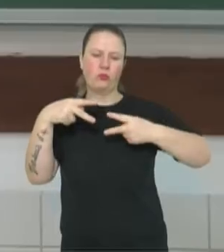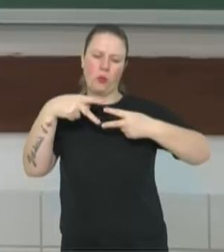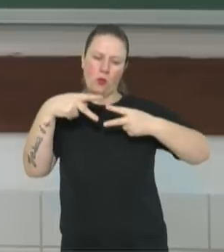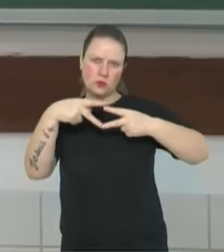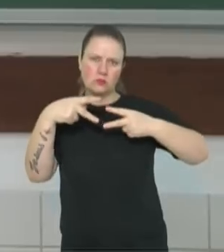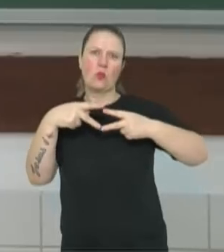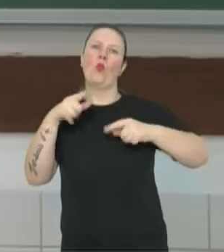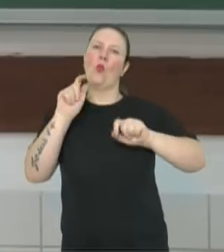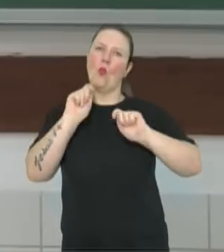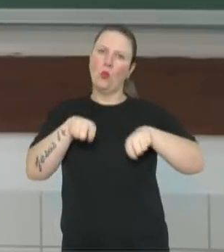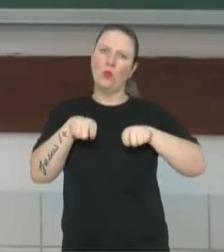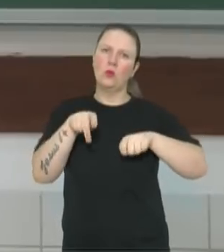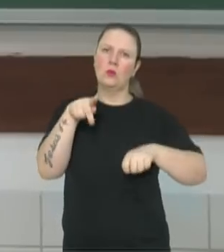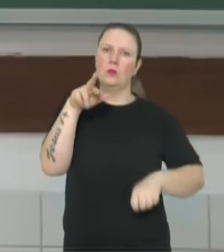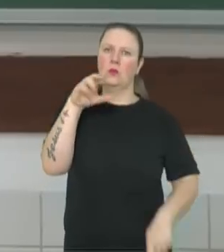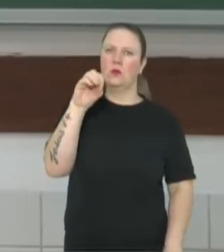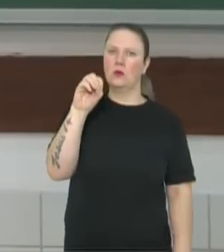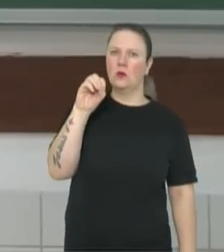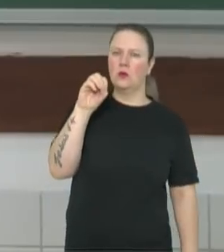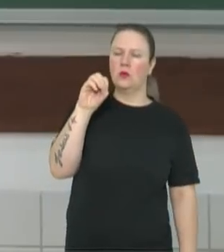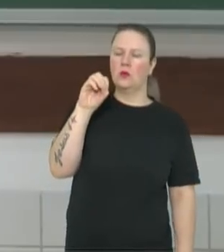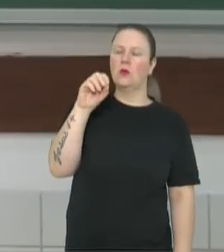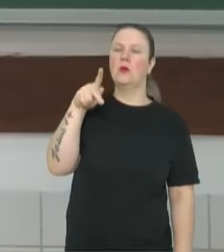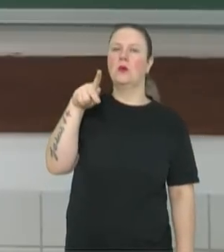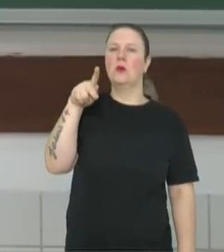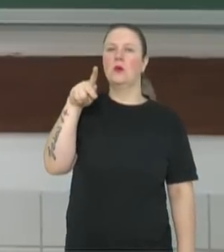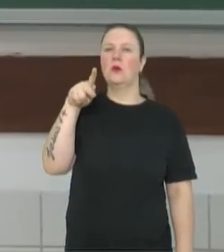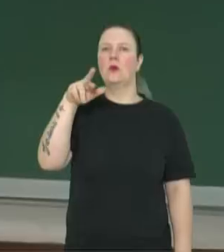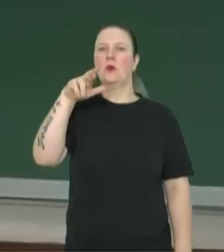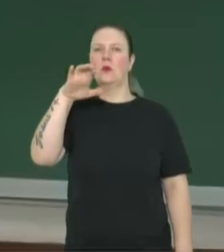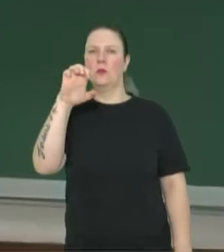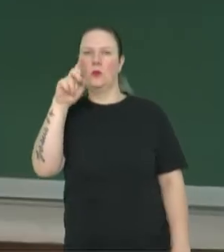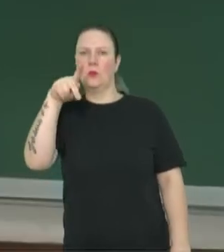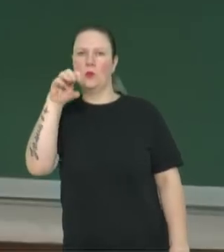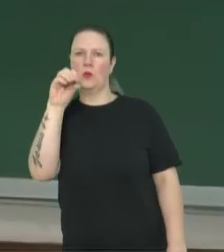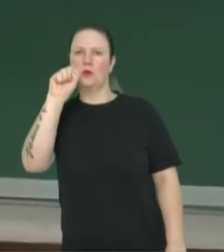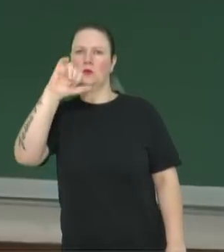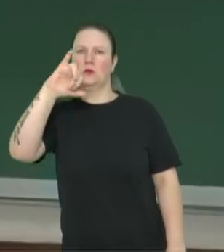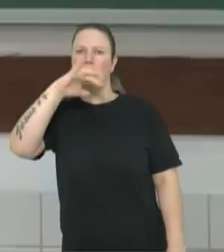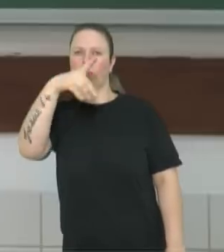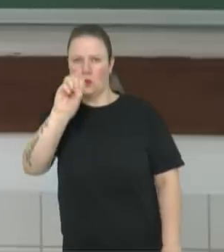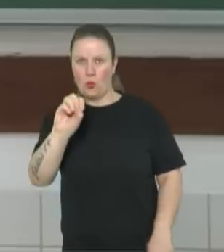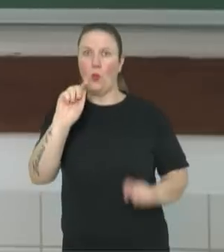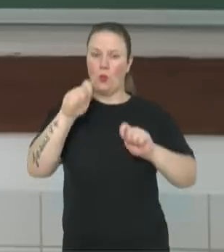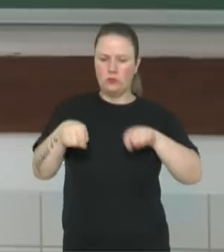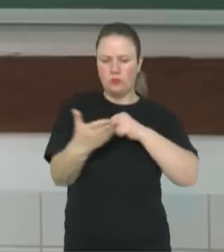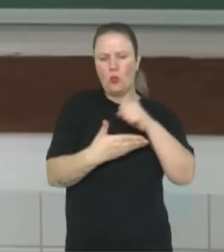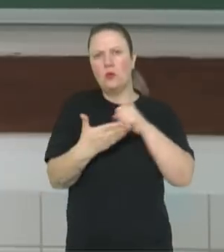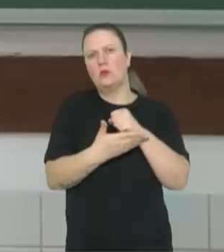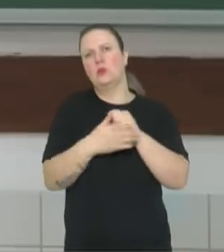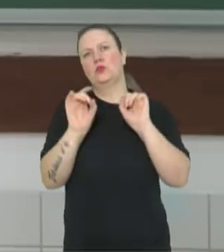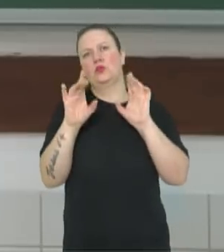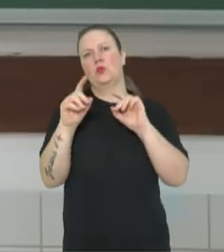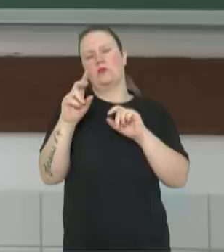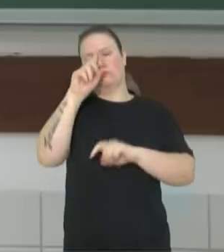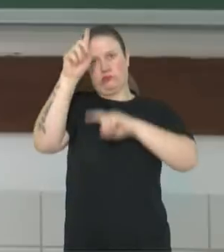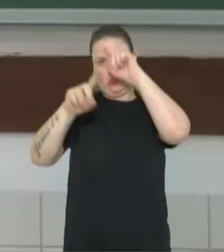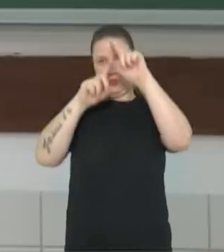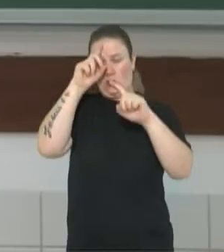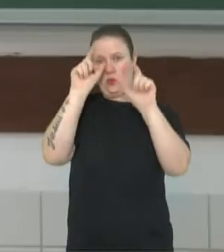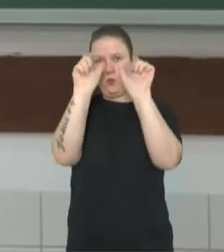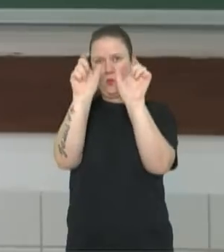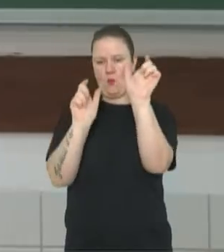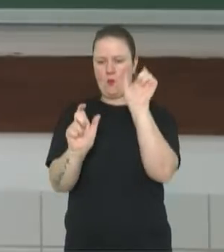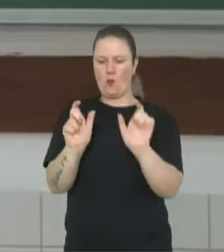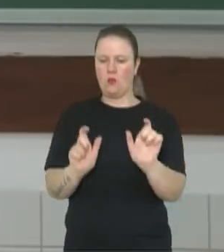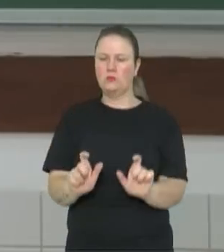tá? Mas isso a gente vai deixar para um outro capítulo. Então, a gente só para ter uma base, uma ideia do que são palavras polissêmicas. Vamos